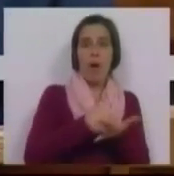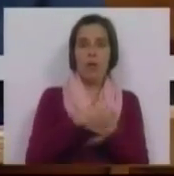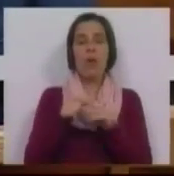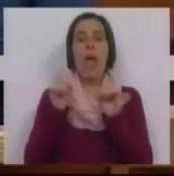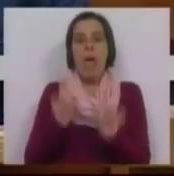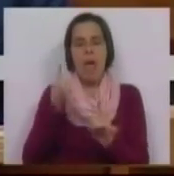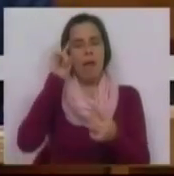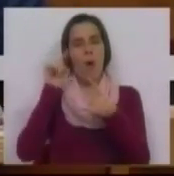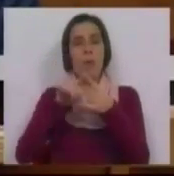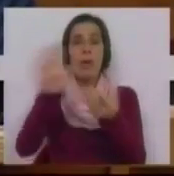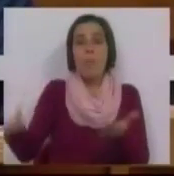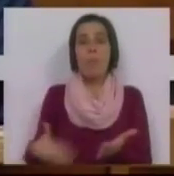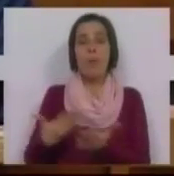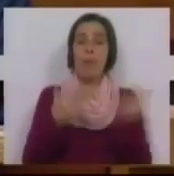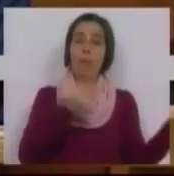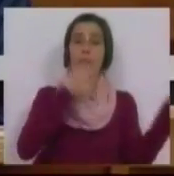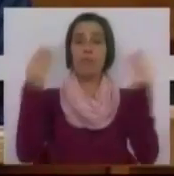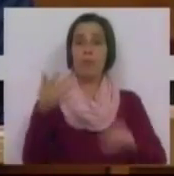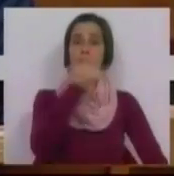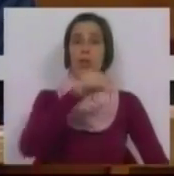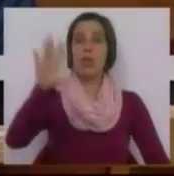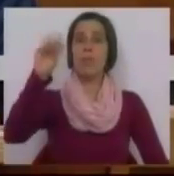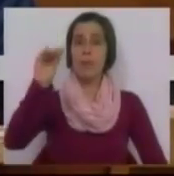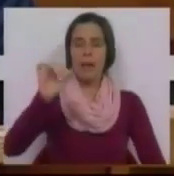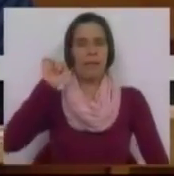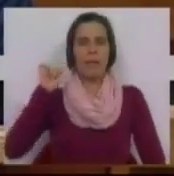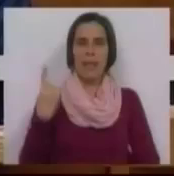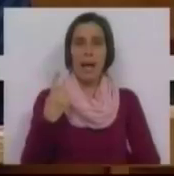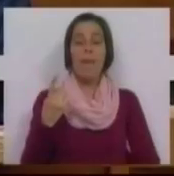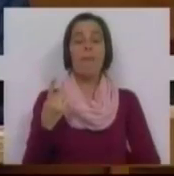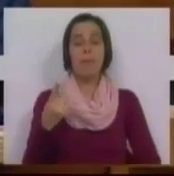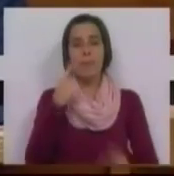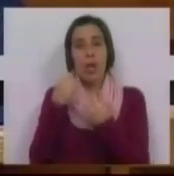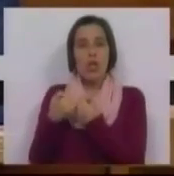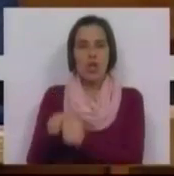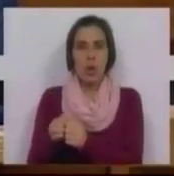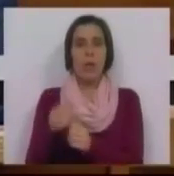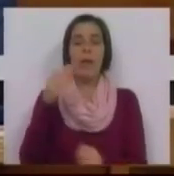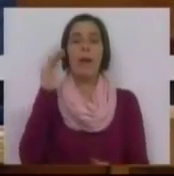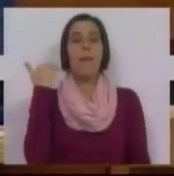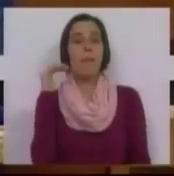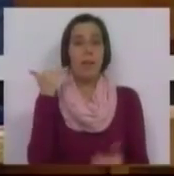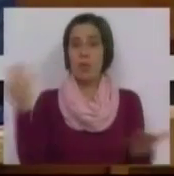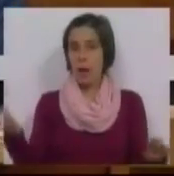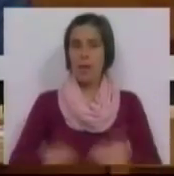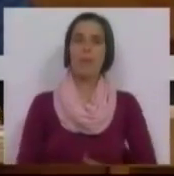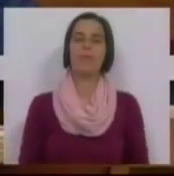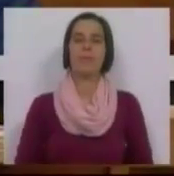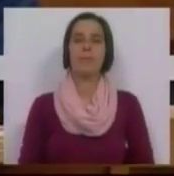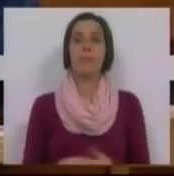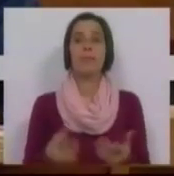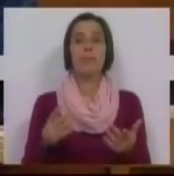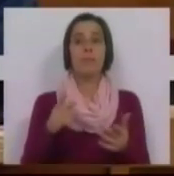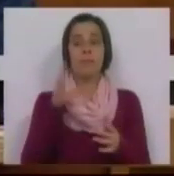Era já esse o sentido da proposta apresentada em 2010 e rapidamente escondida por Pedro Passos Coelho.